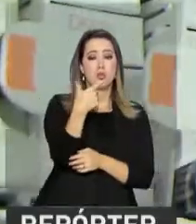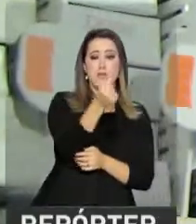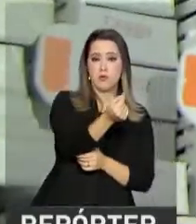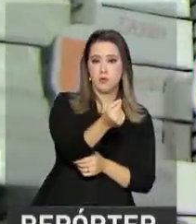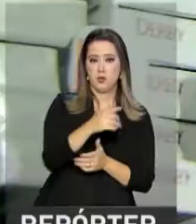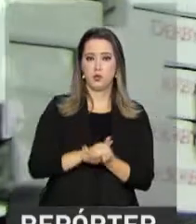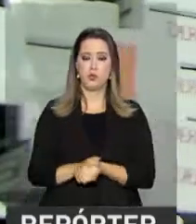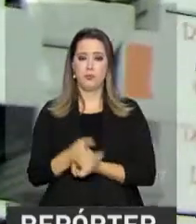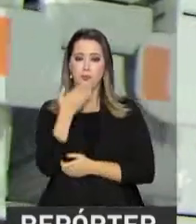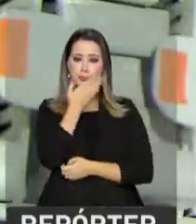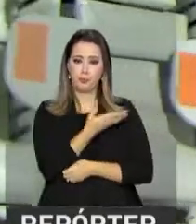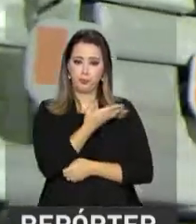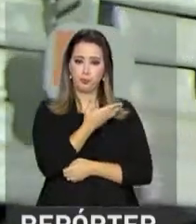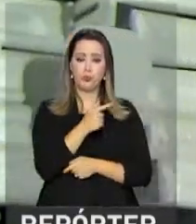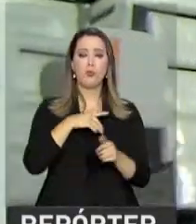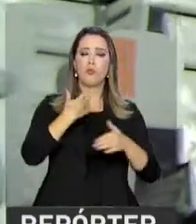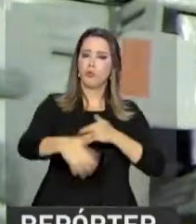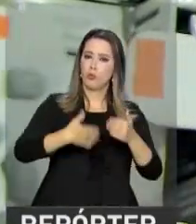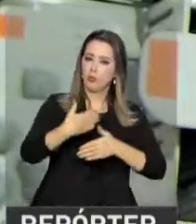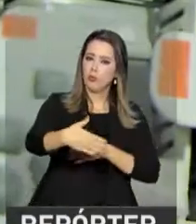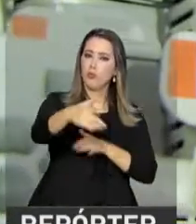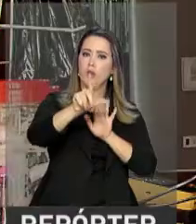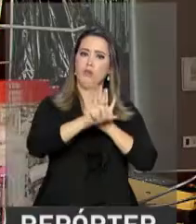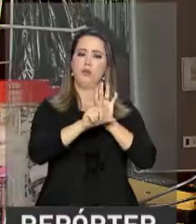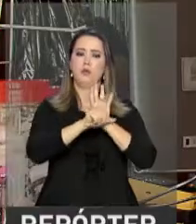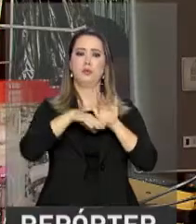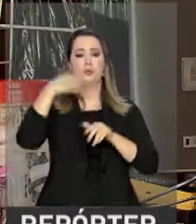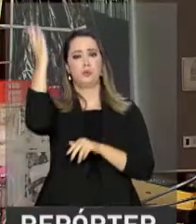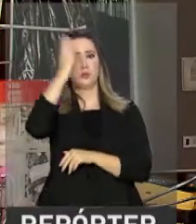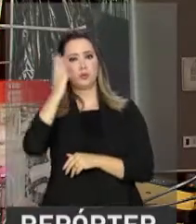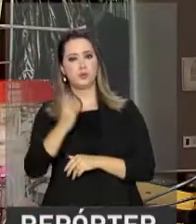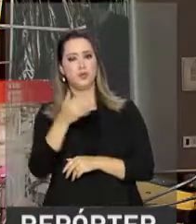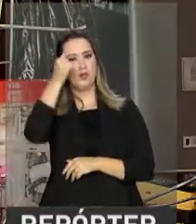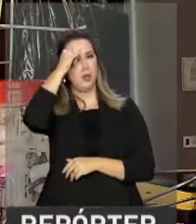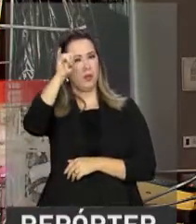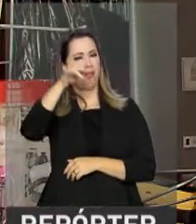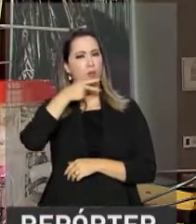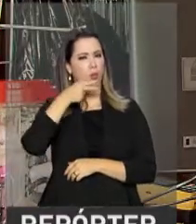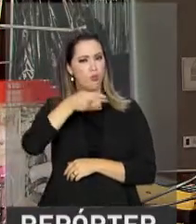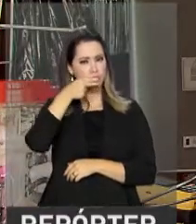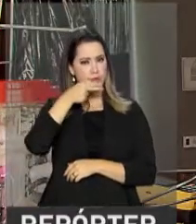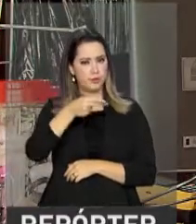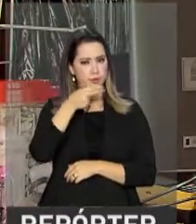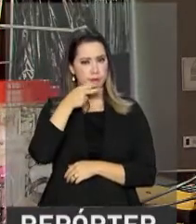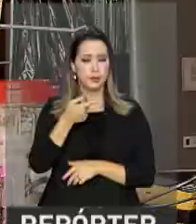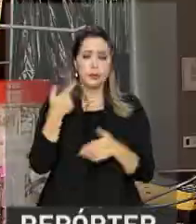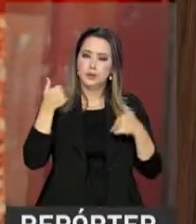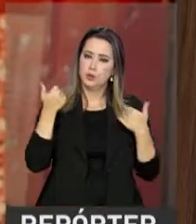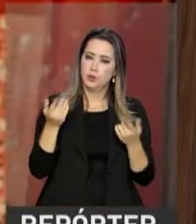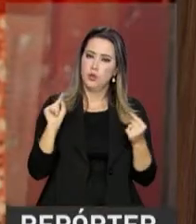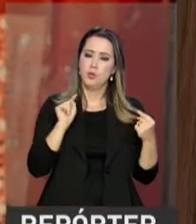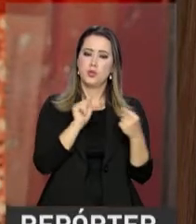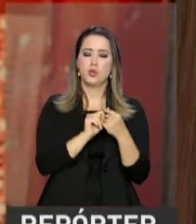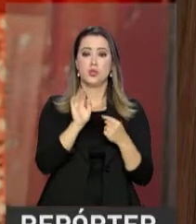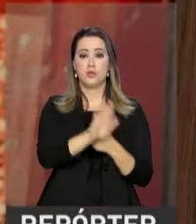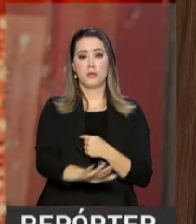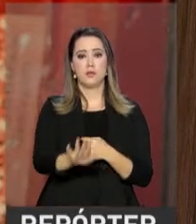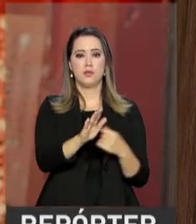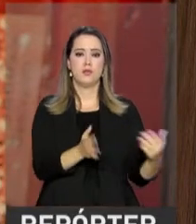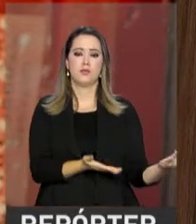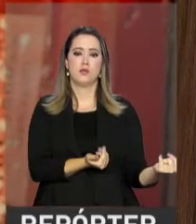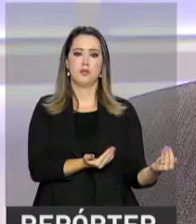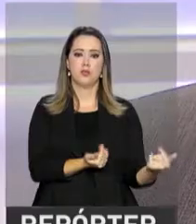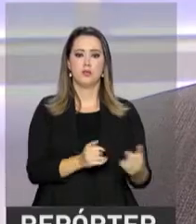mais uma medida no avanço da legislação brasileira no combate o consumo do cigarro que o foco principal são as crianças e